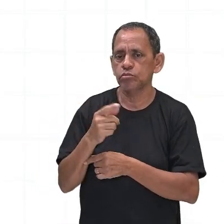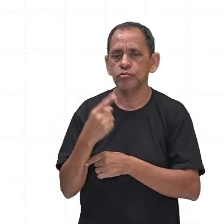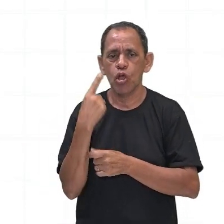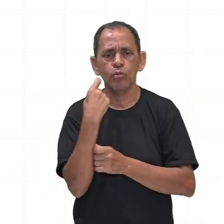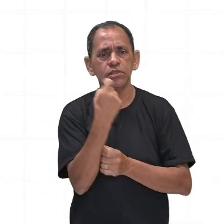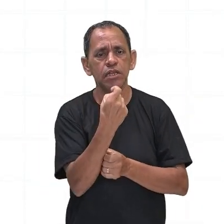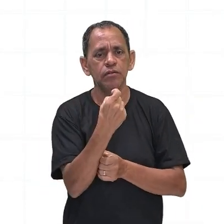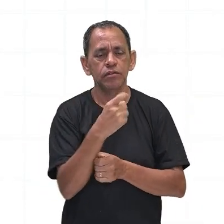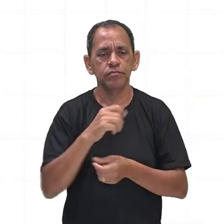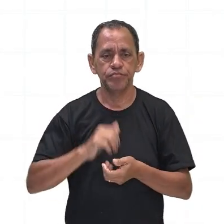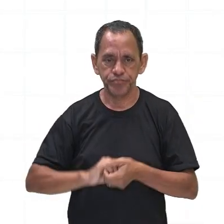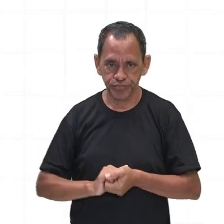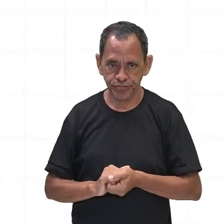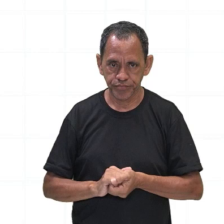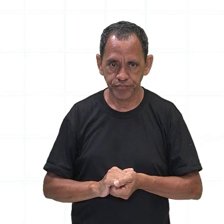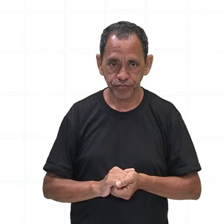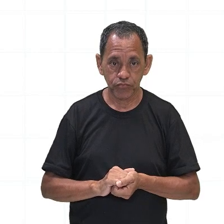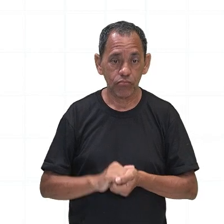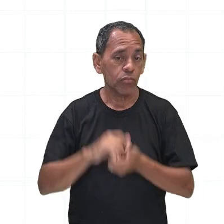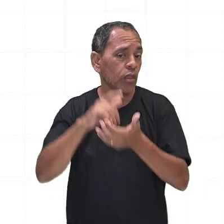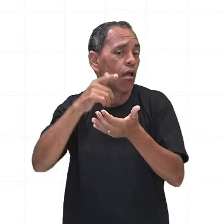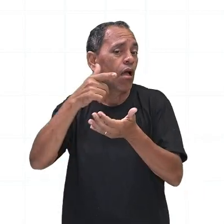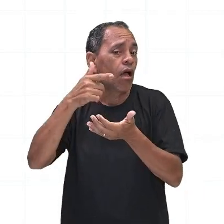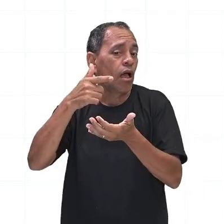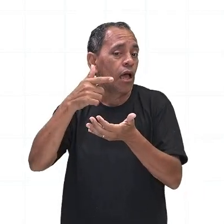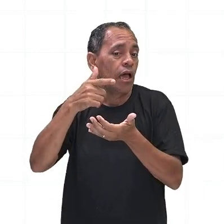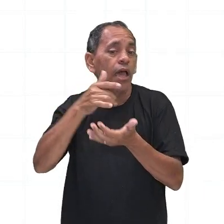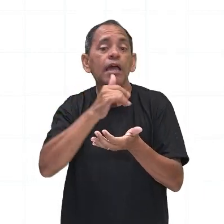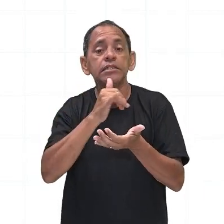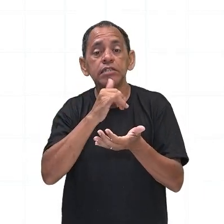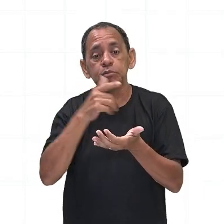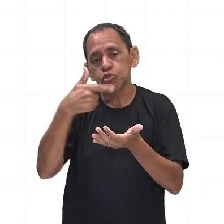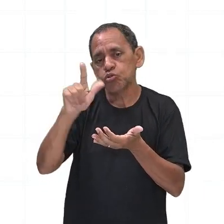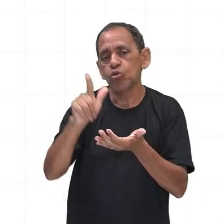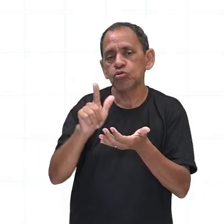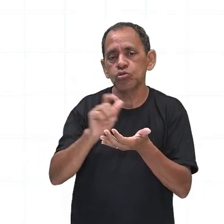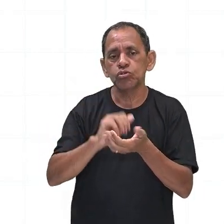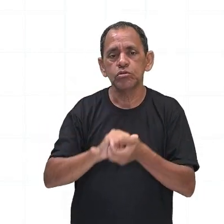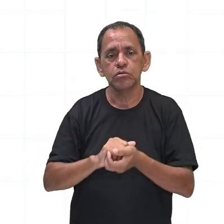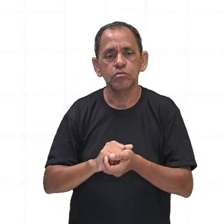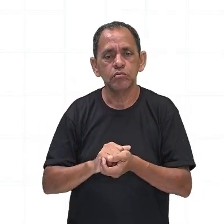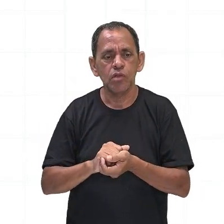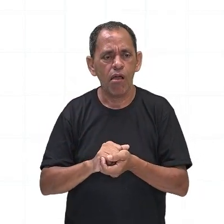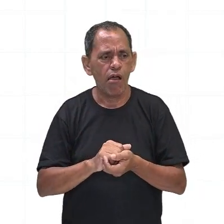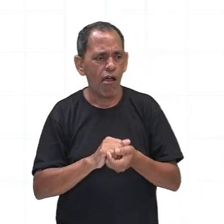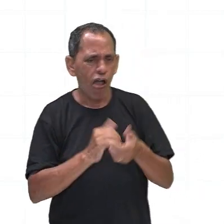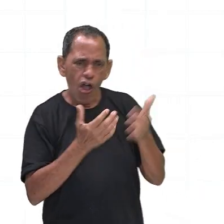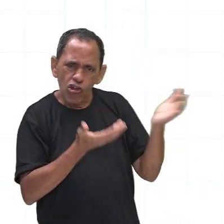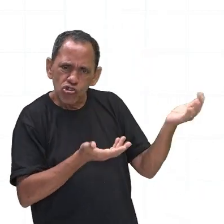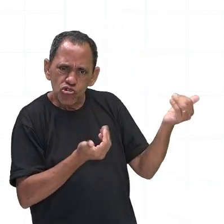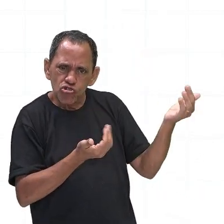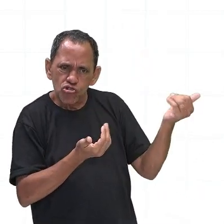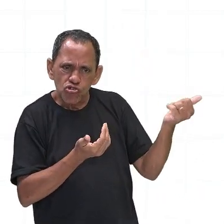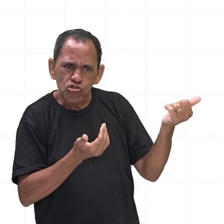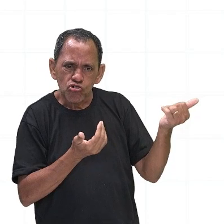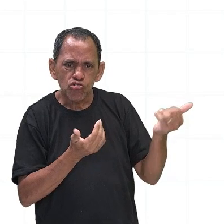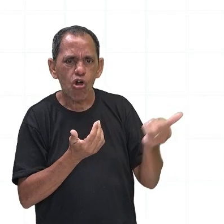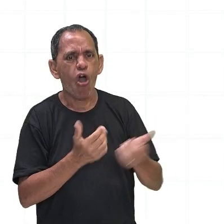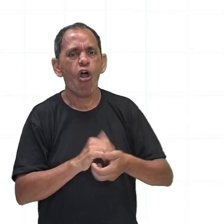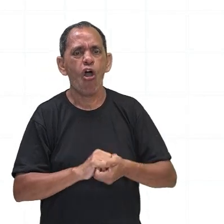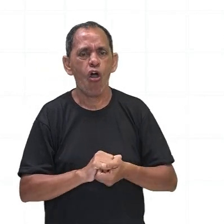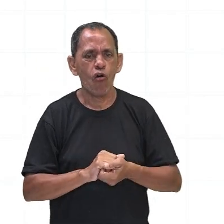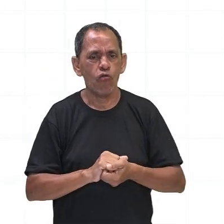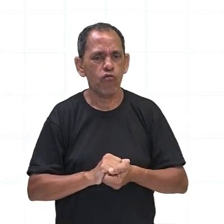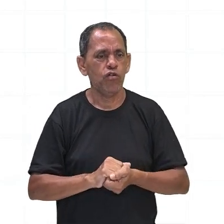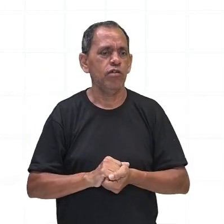nós temos aí outros exemplos de aposto. Rapaz impulsivo, Mário não